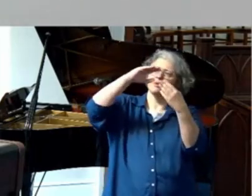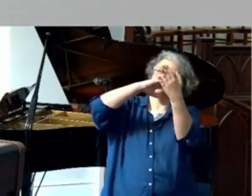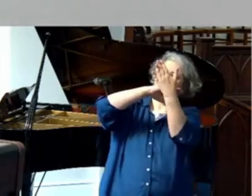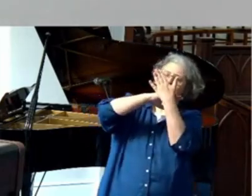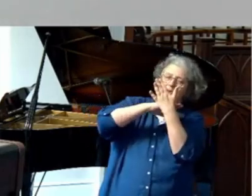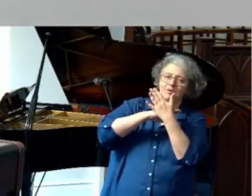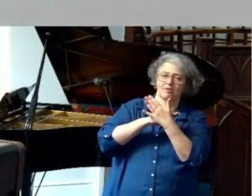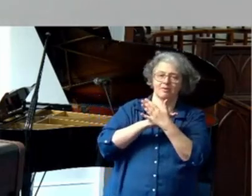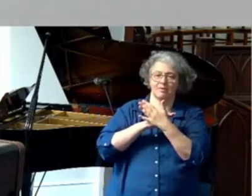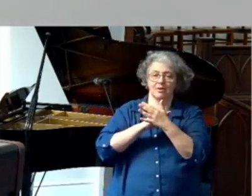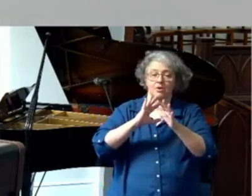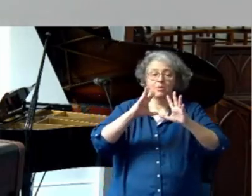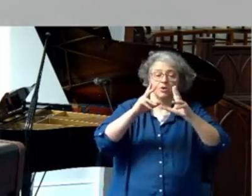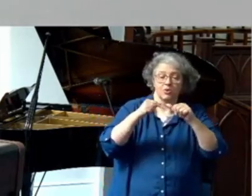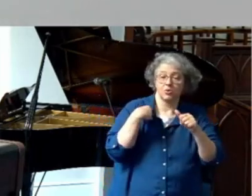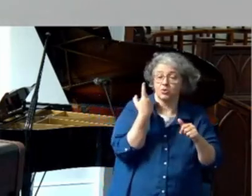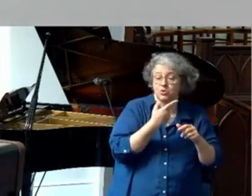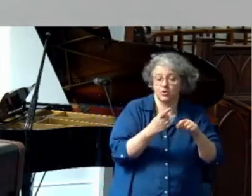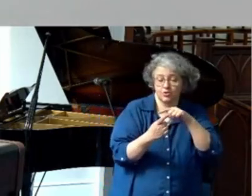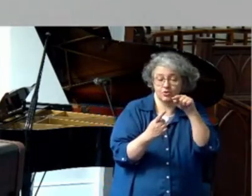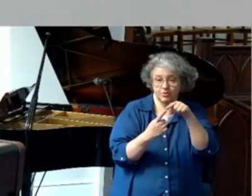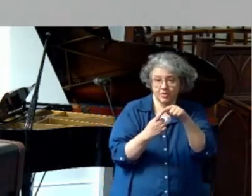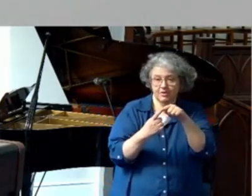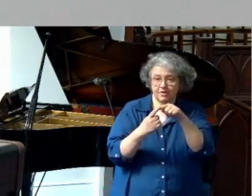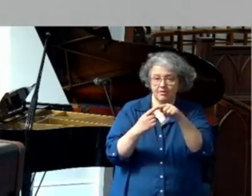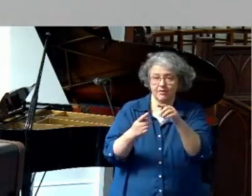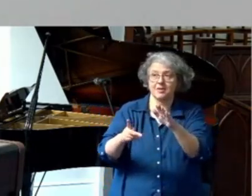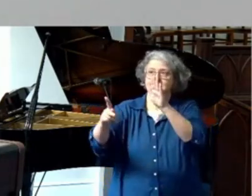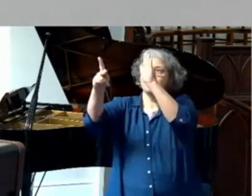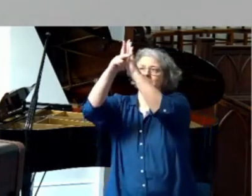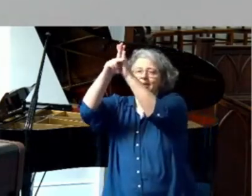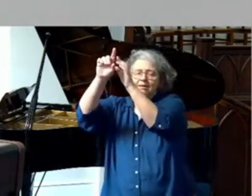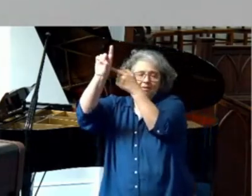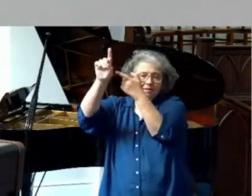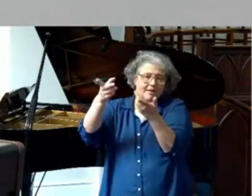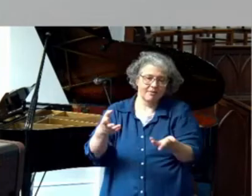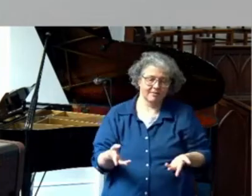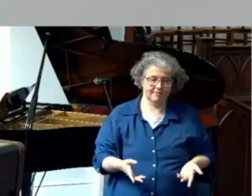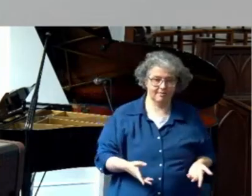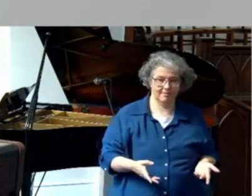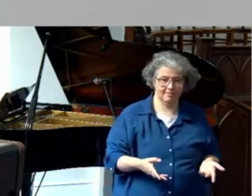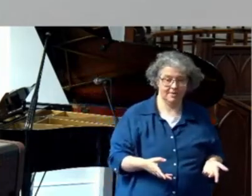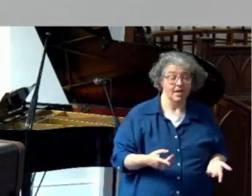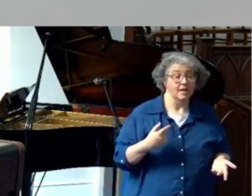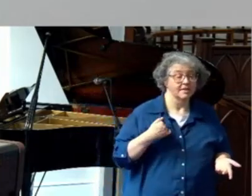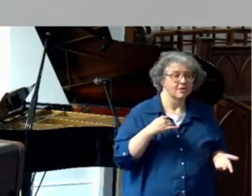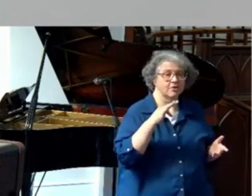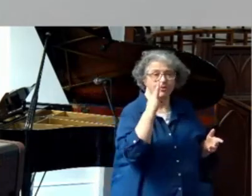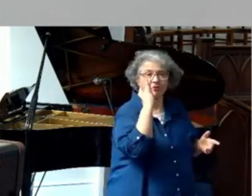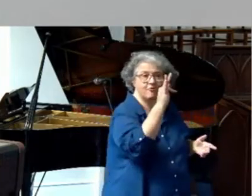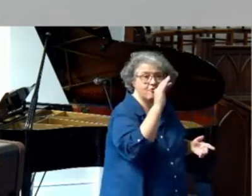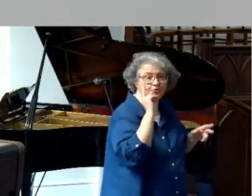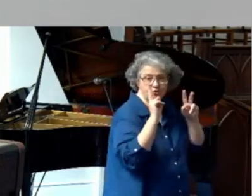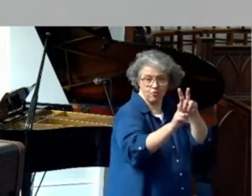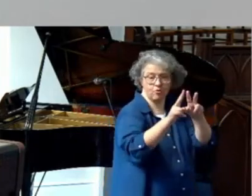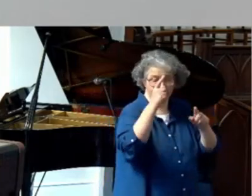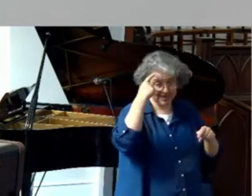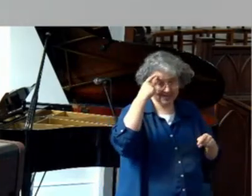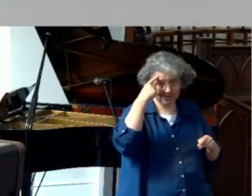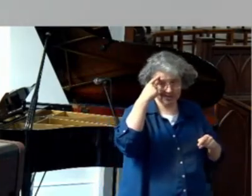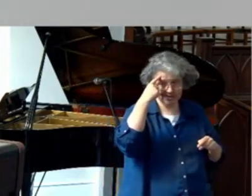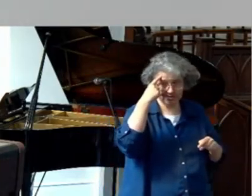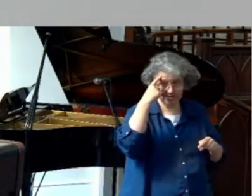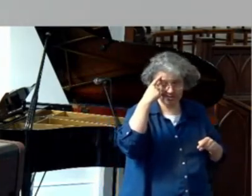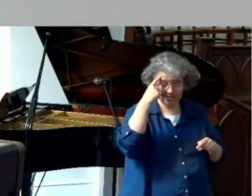de Deus. Se nós olhamos para o futuro, já sabendo tudo o que